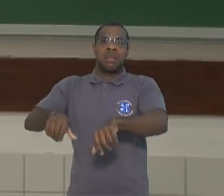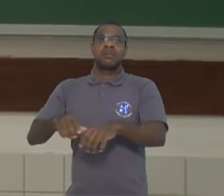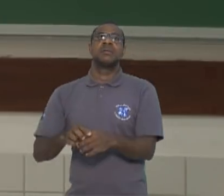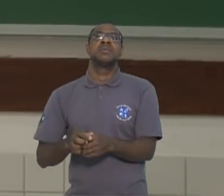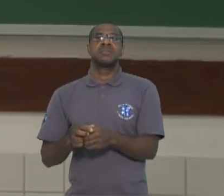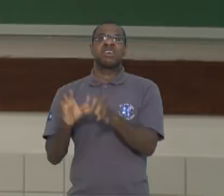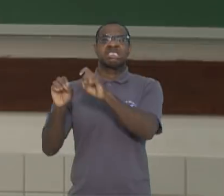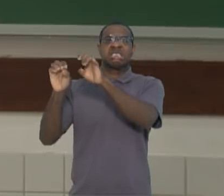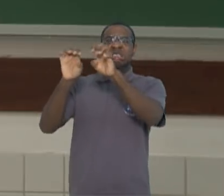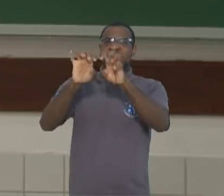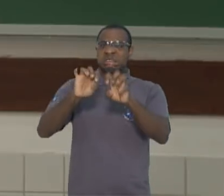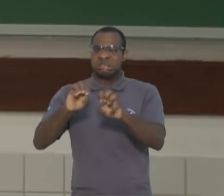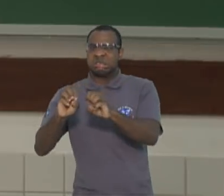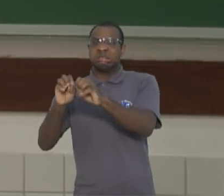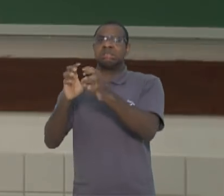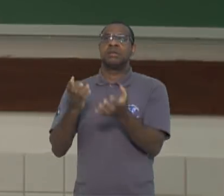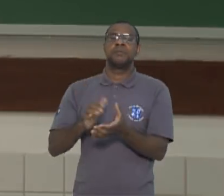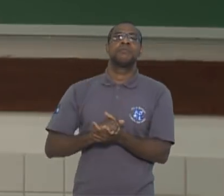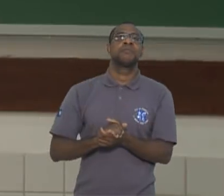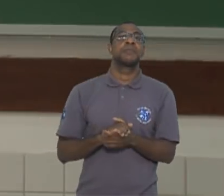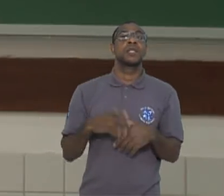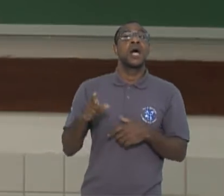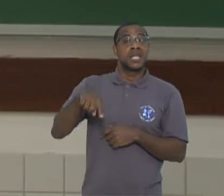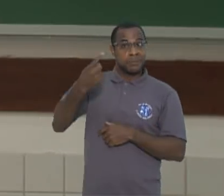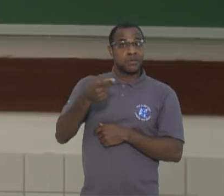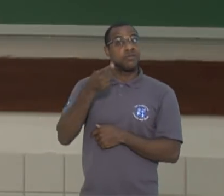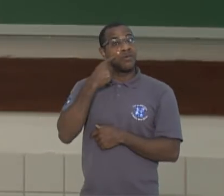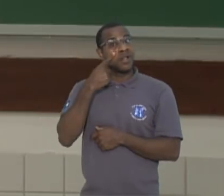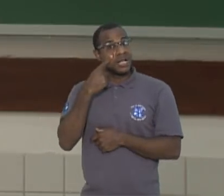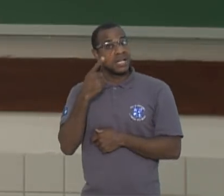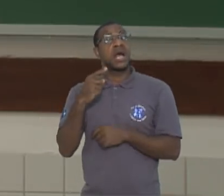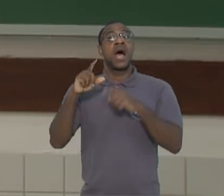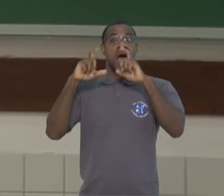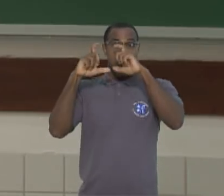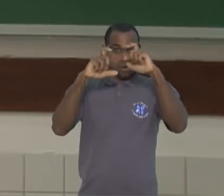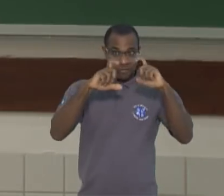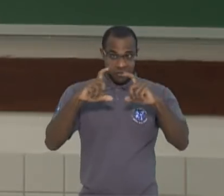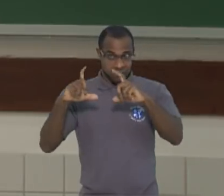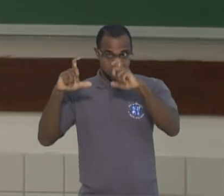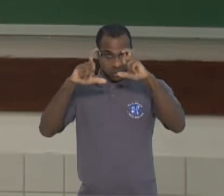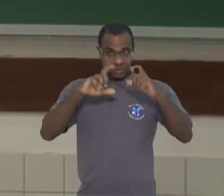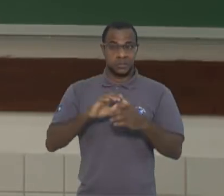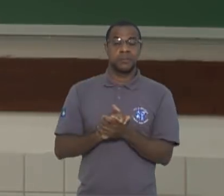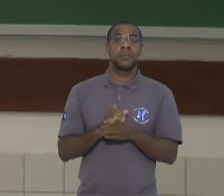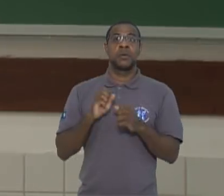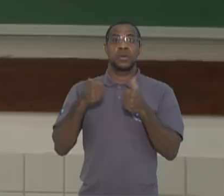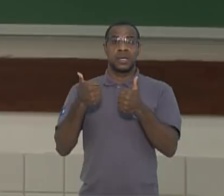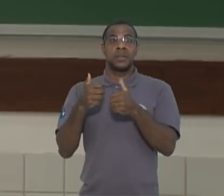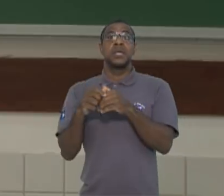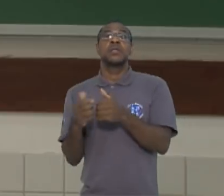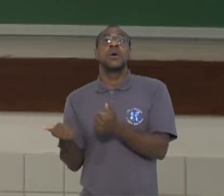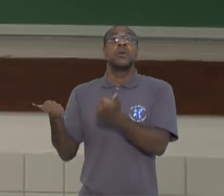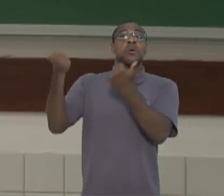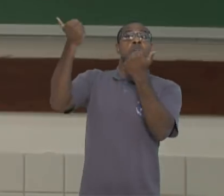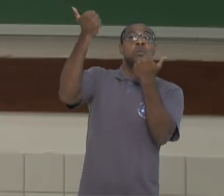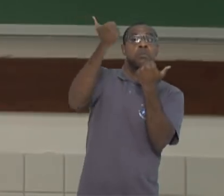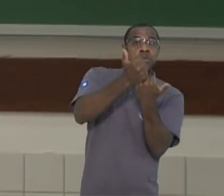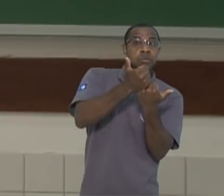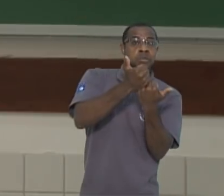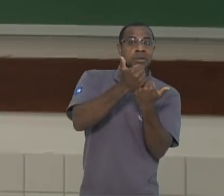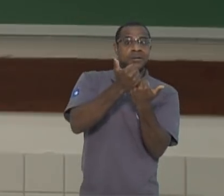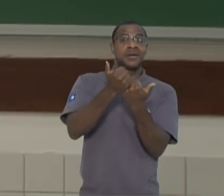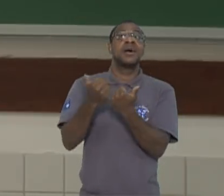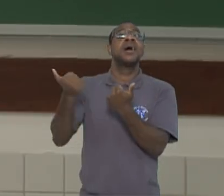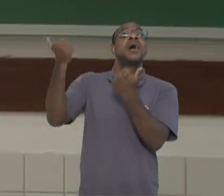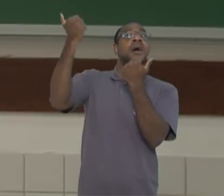ficou o Circo Máximo. Daqui a pouco a gente vai ver a foto dessas ruínas, tá? E no seu lugar foi construído o Coliseu, que também